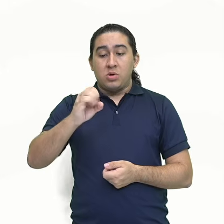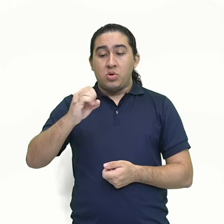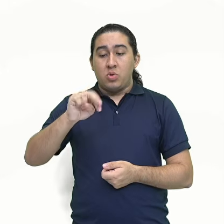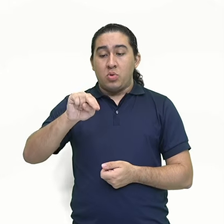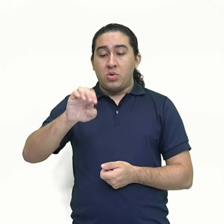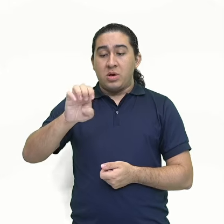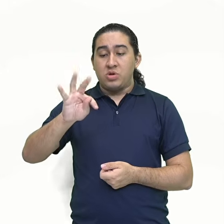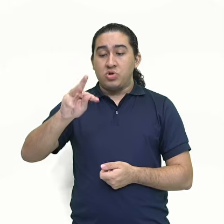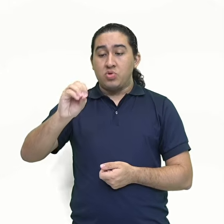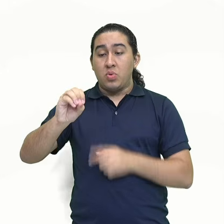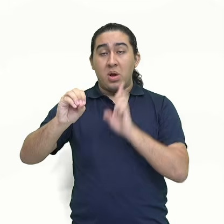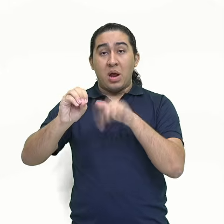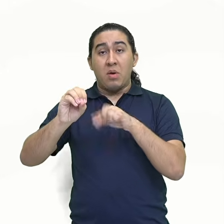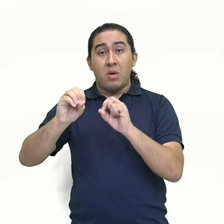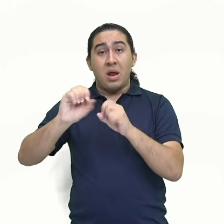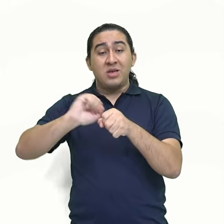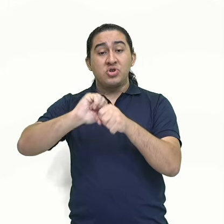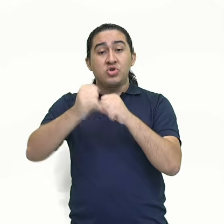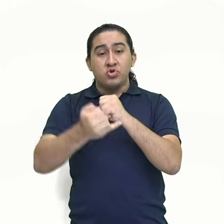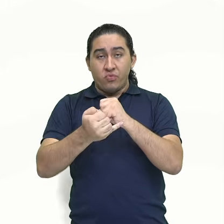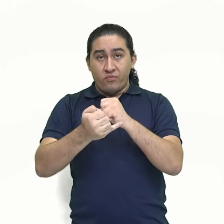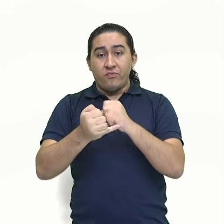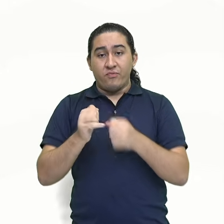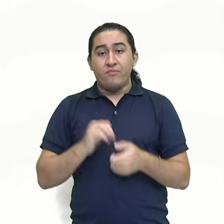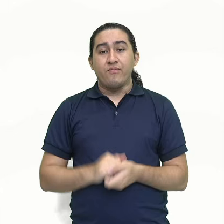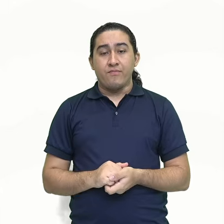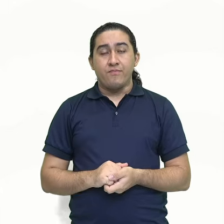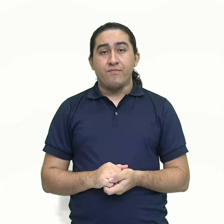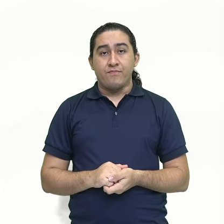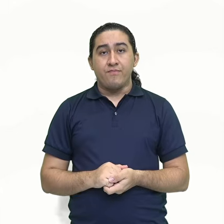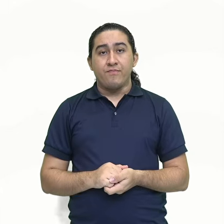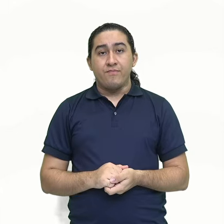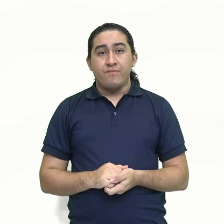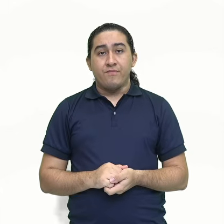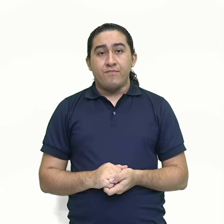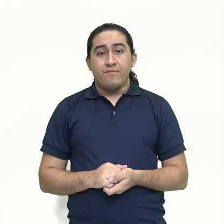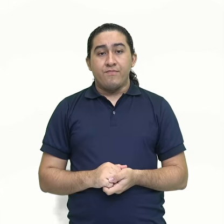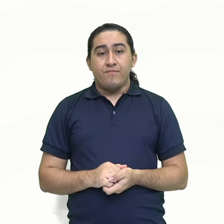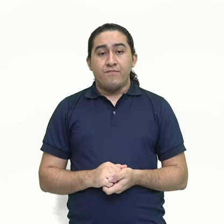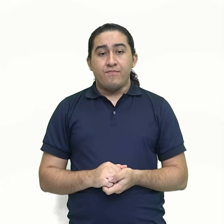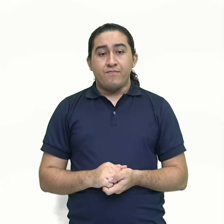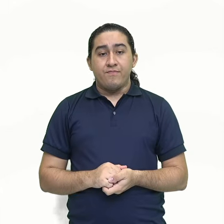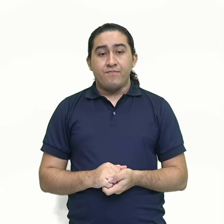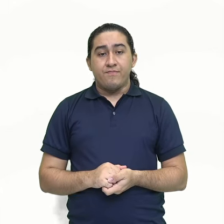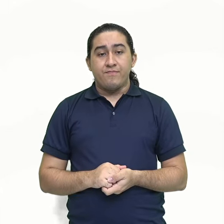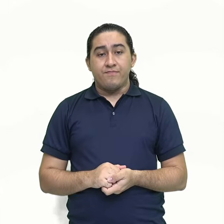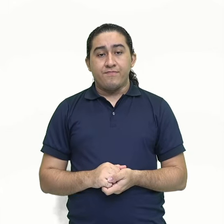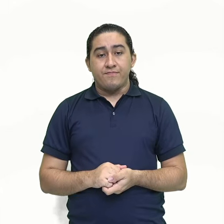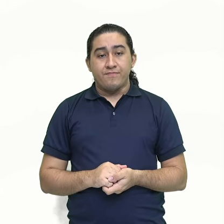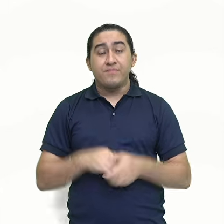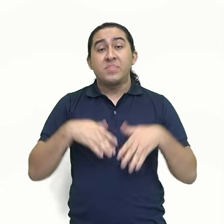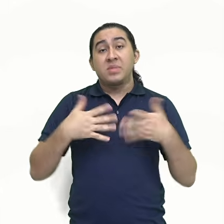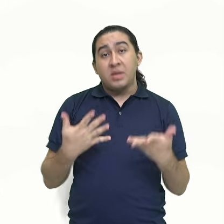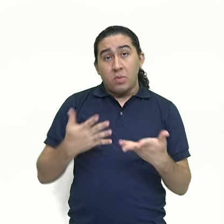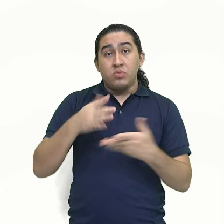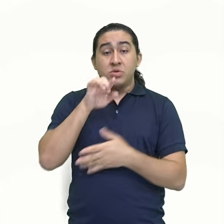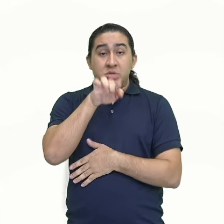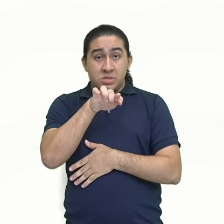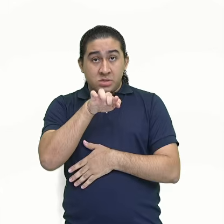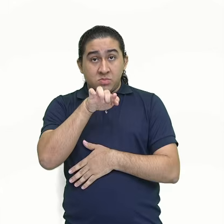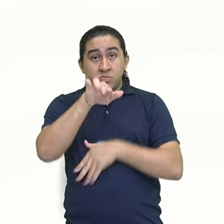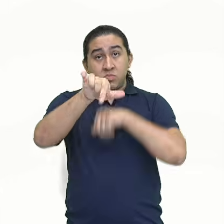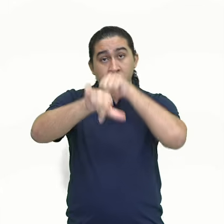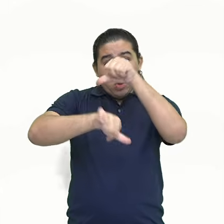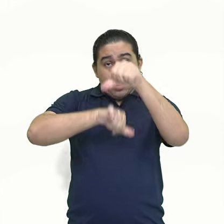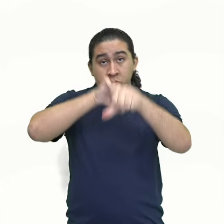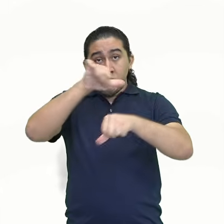o período é simples. O homem desonesto não merece respeito. Vou transformar no período